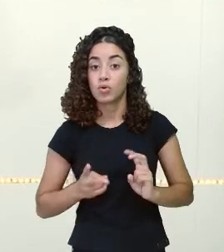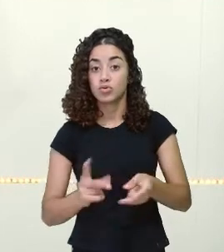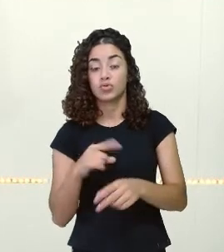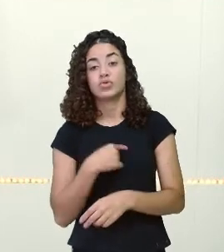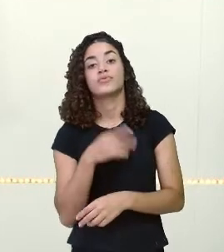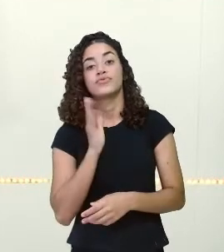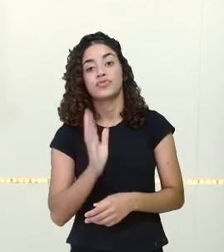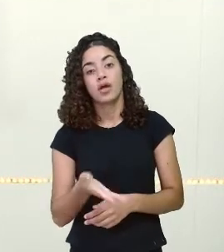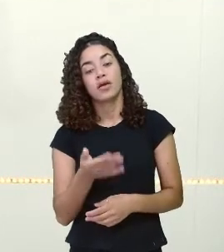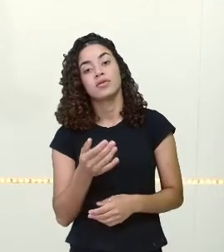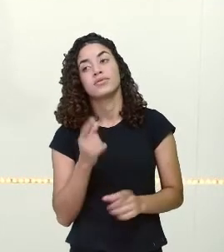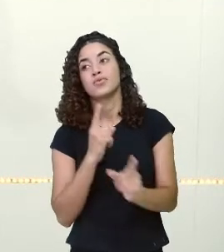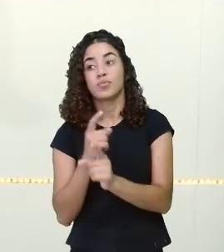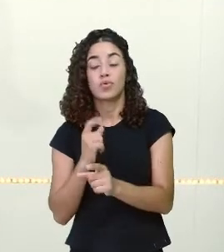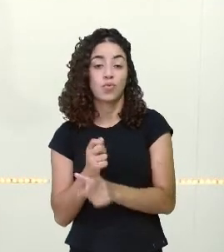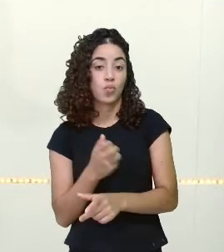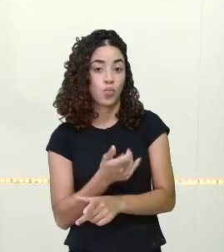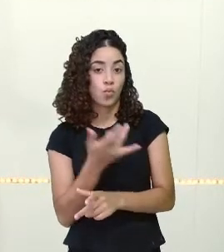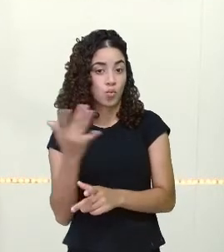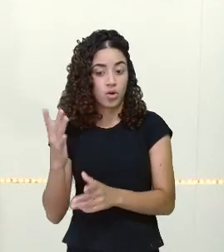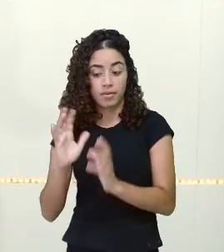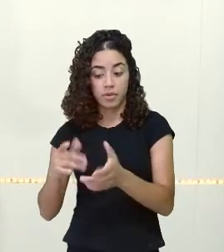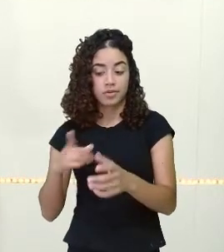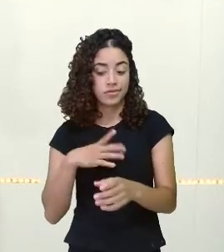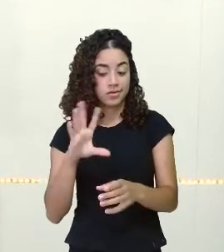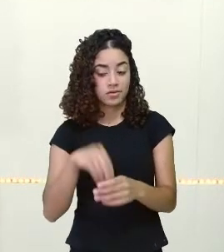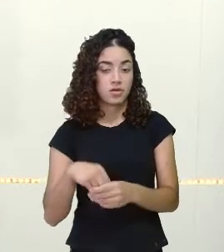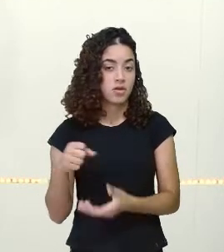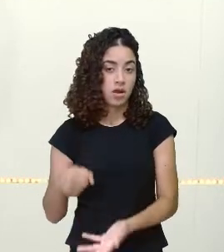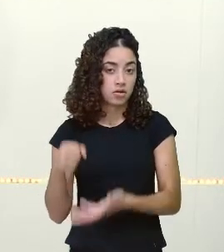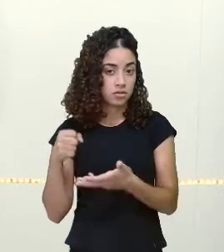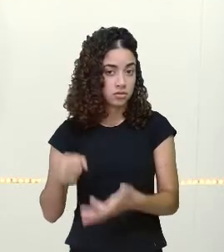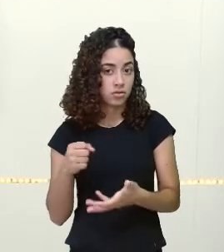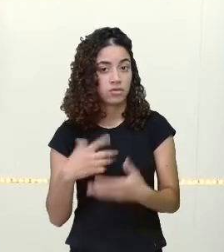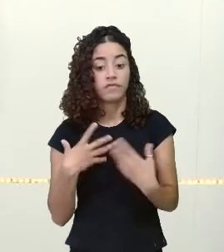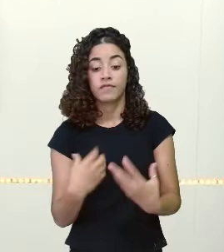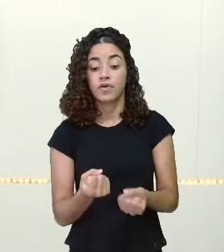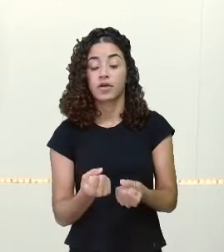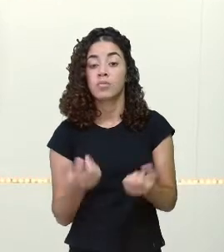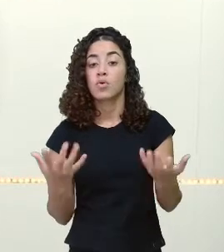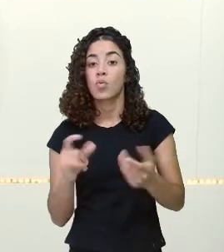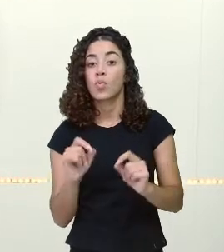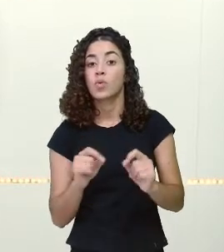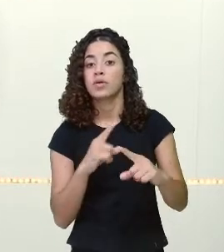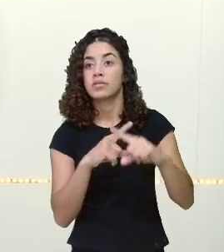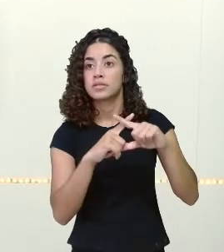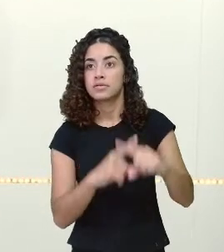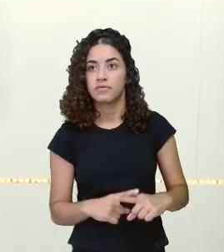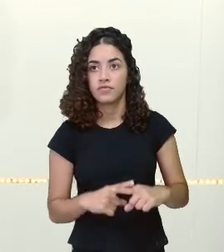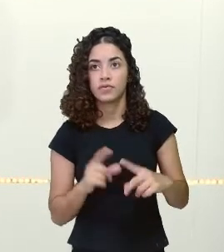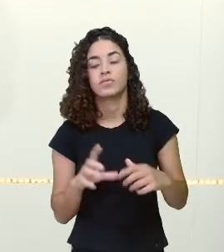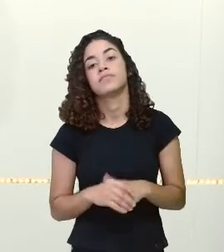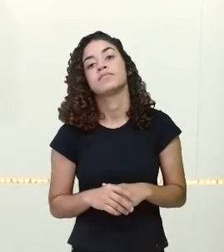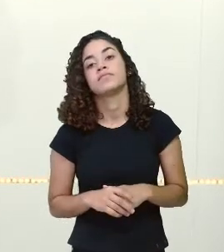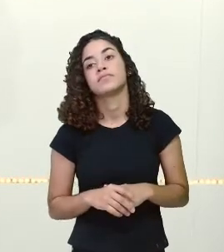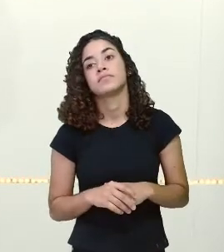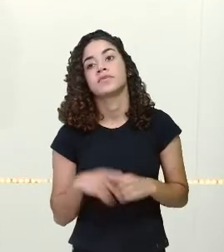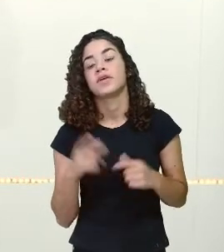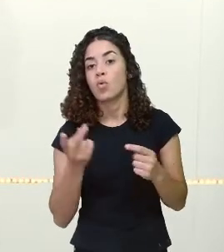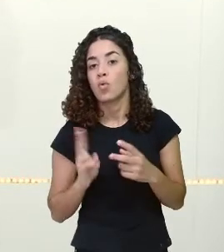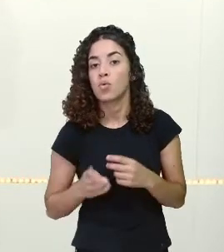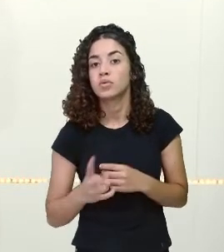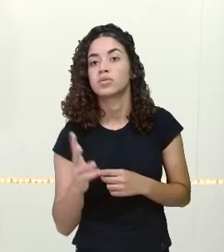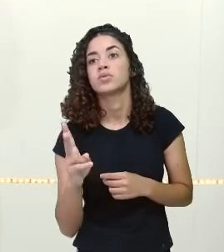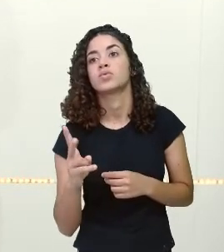quantas bolas tem em cada saco. Vamos agora para o desafio que vai dar